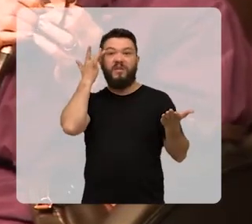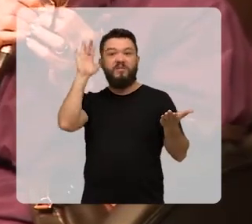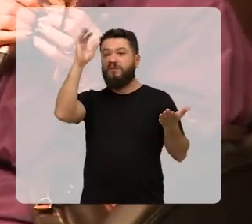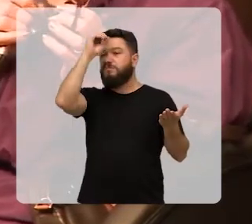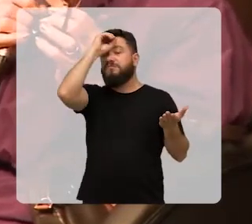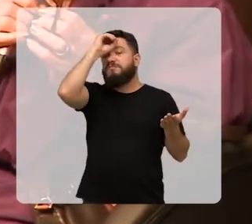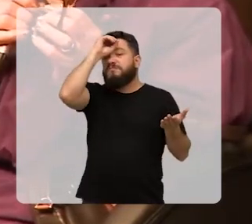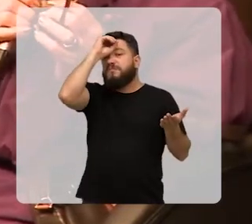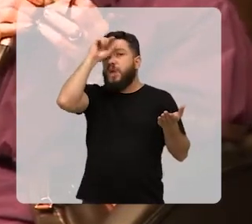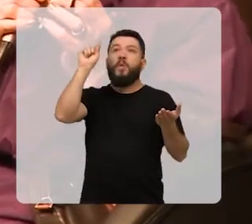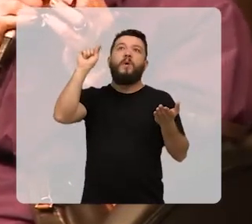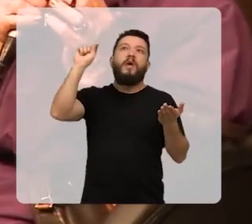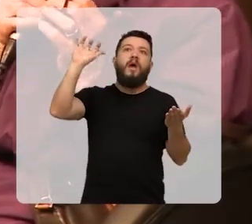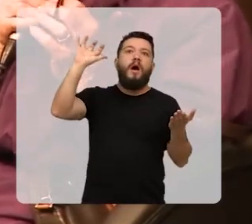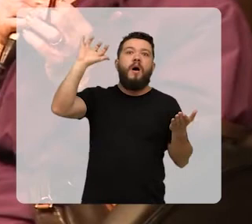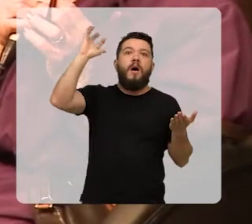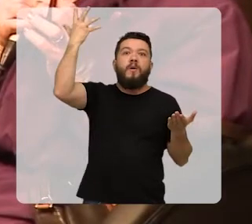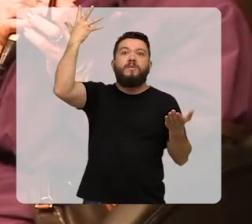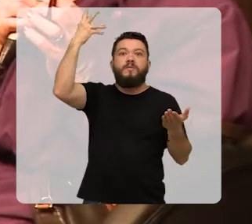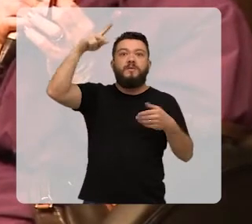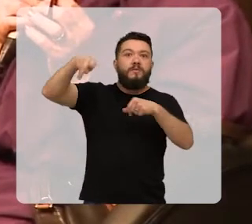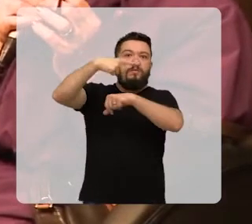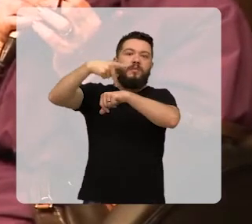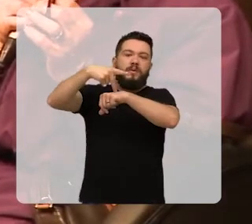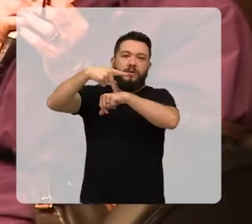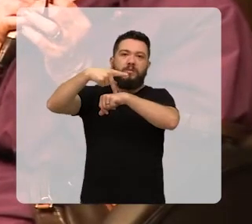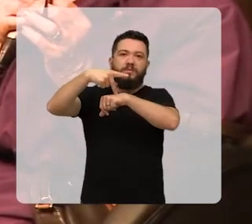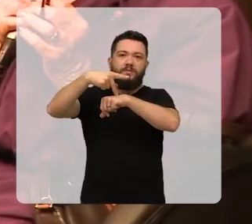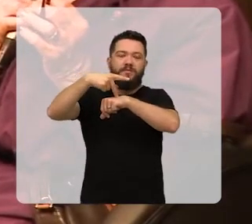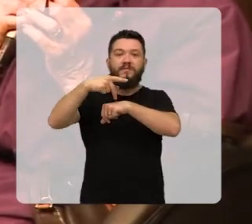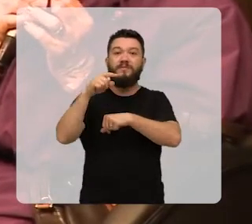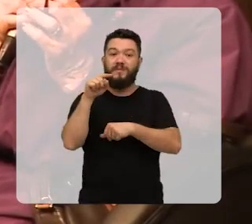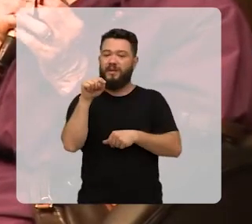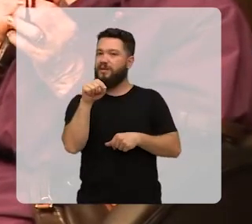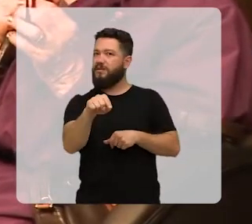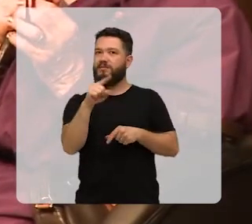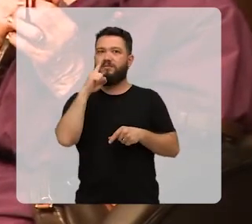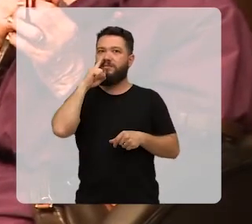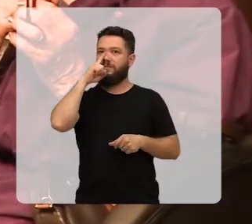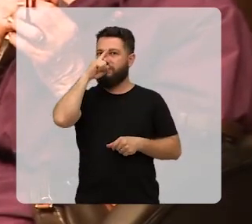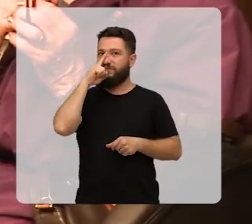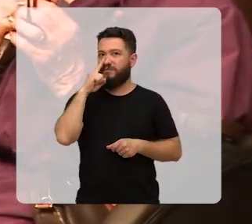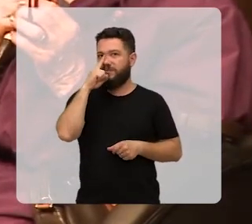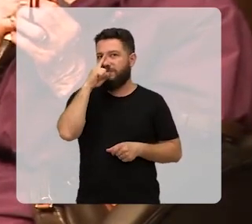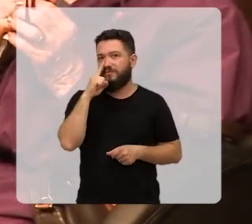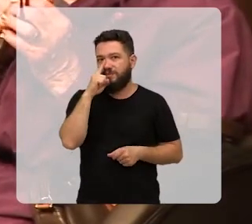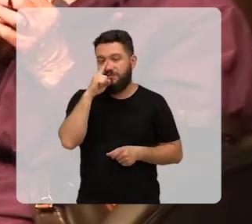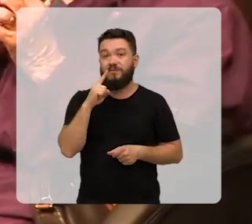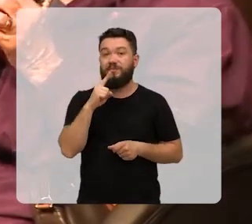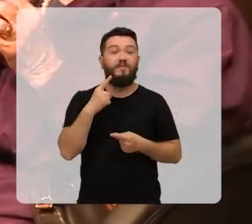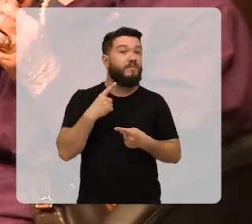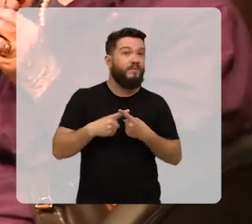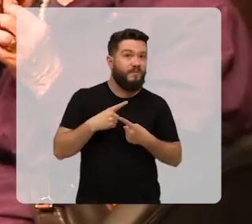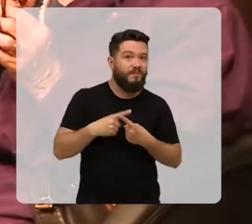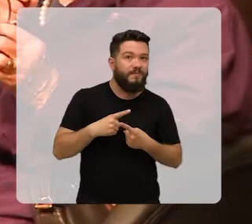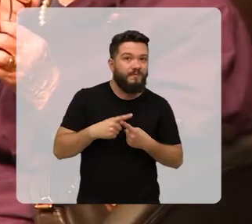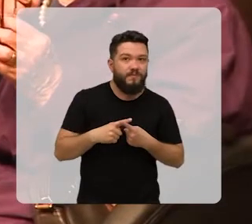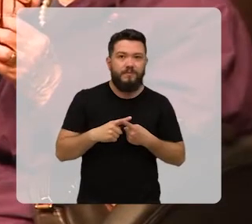que está acontecendo no país isso é um tremendo perigo porque os